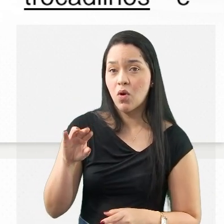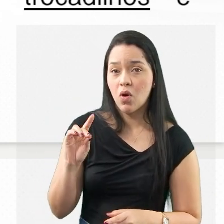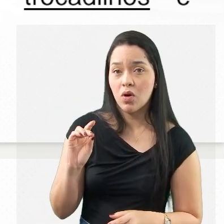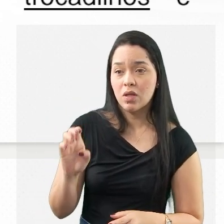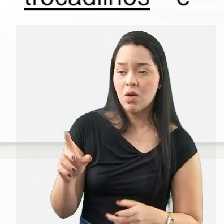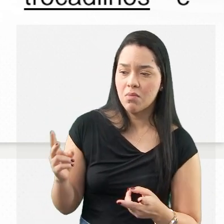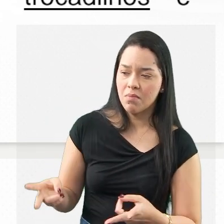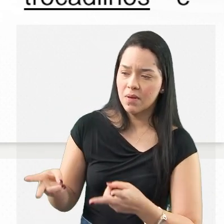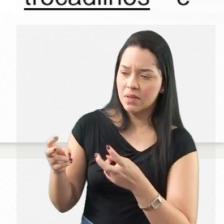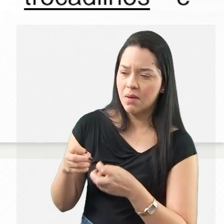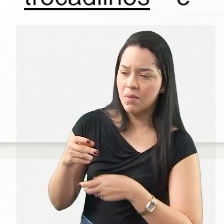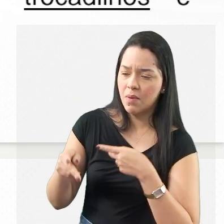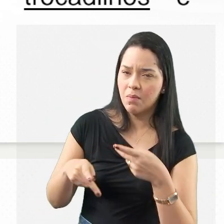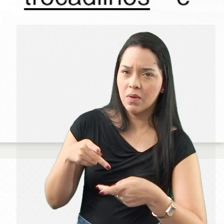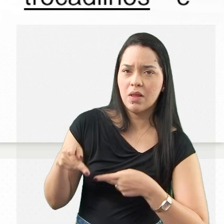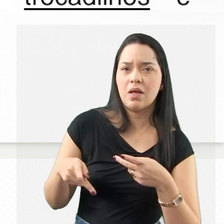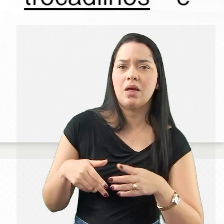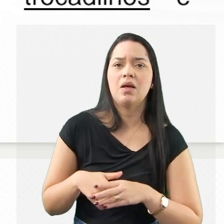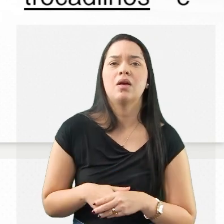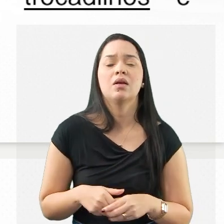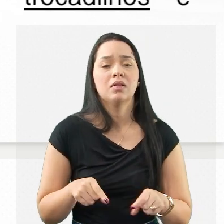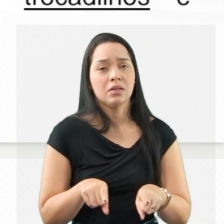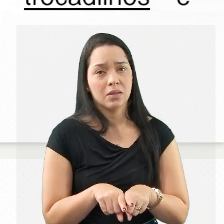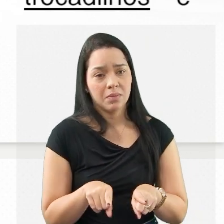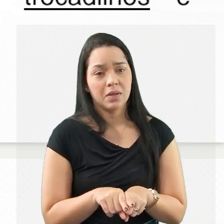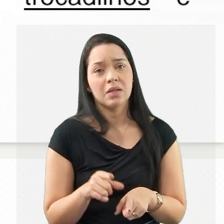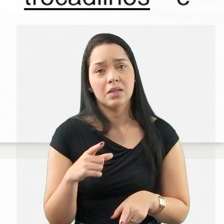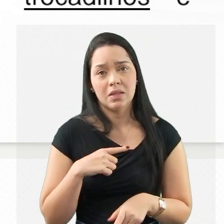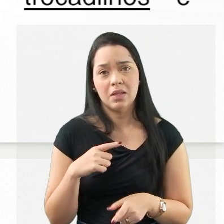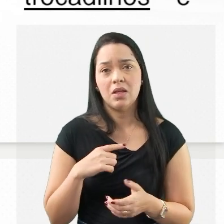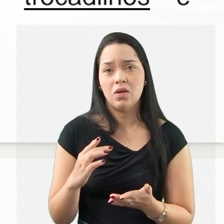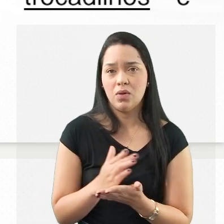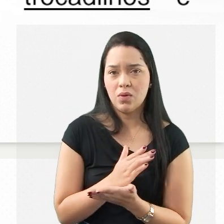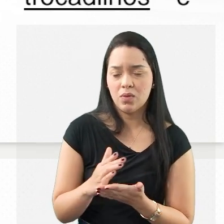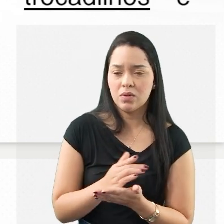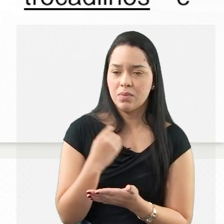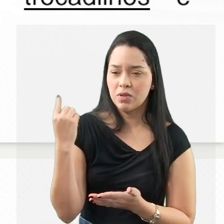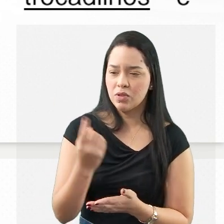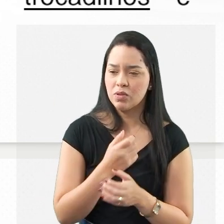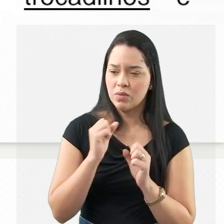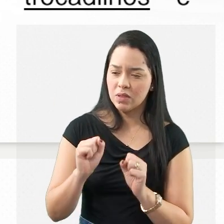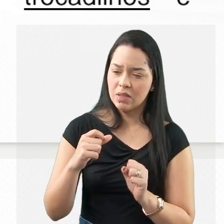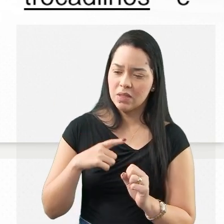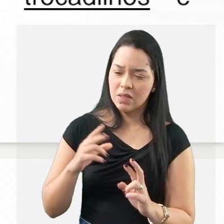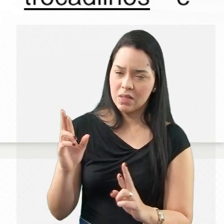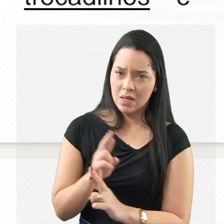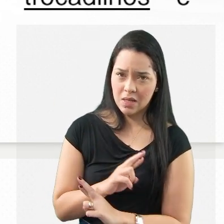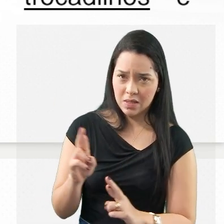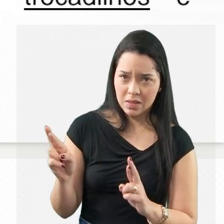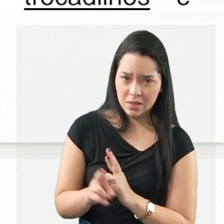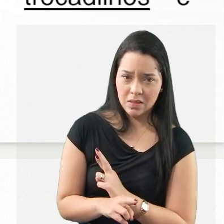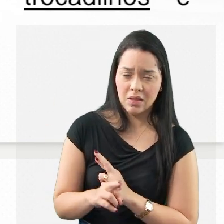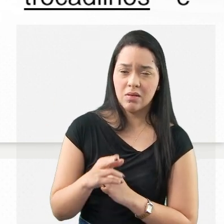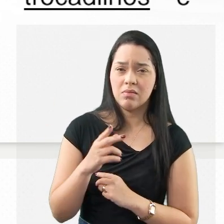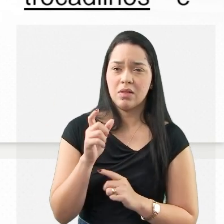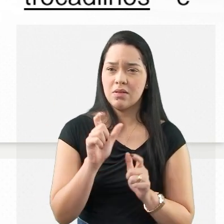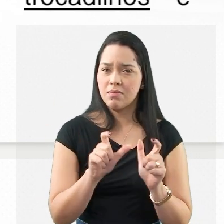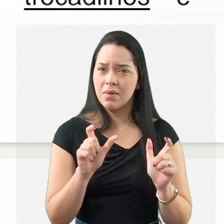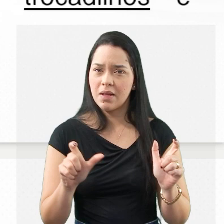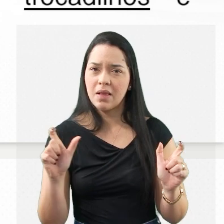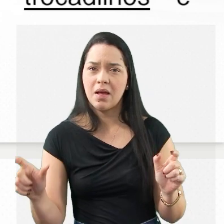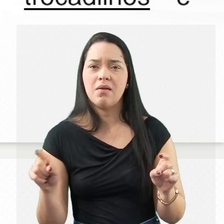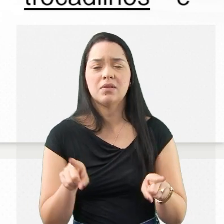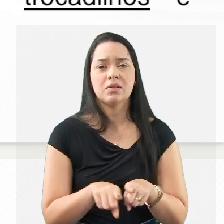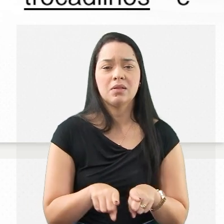percebe uma linguagem mais popular, mais direta. Tem trocadilhos, né, para a gente fazer essa relação das palavras que